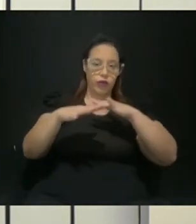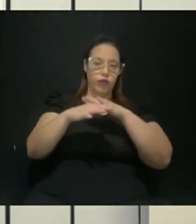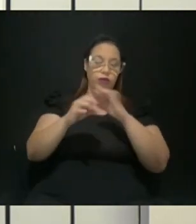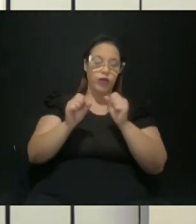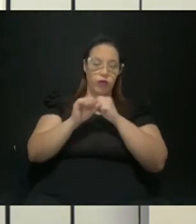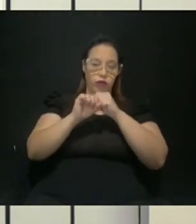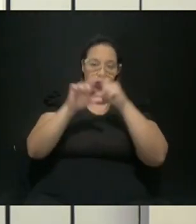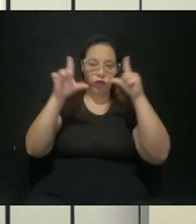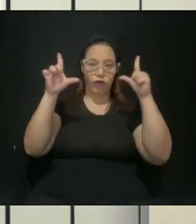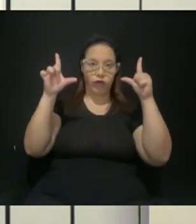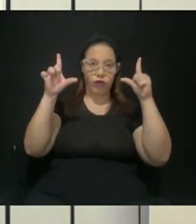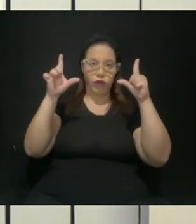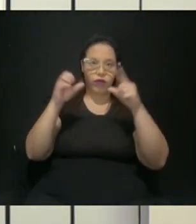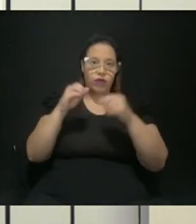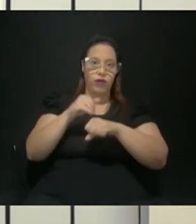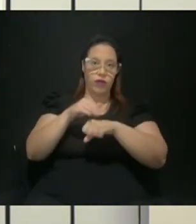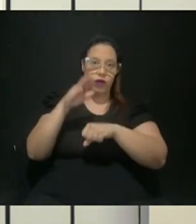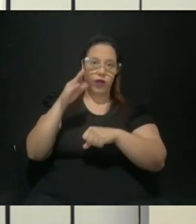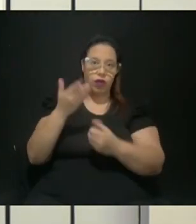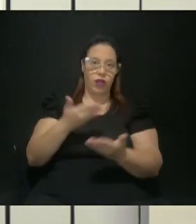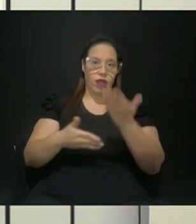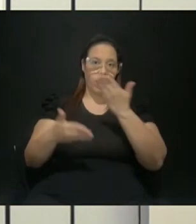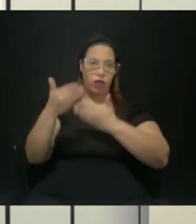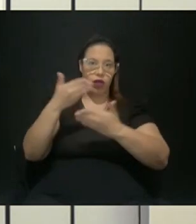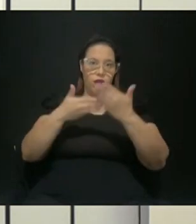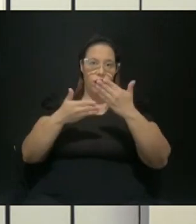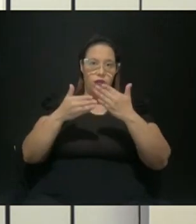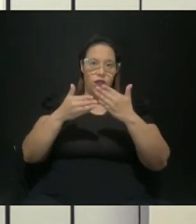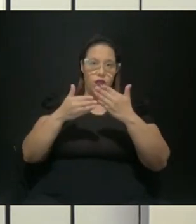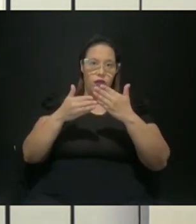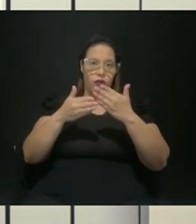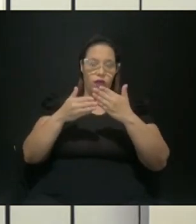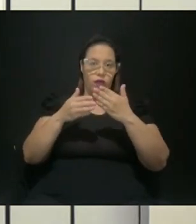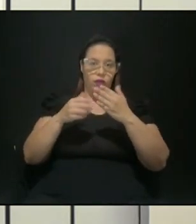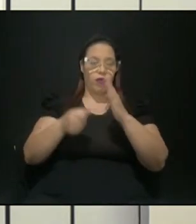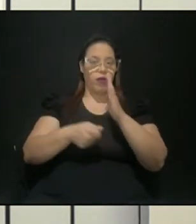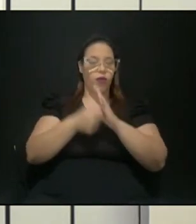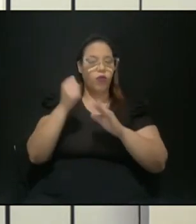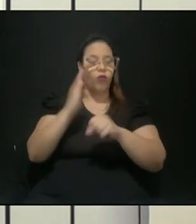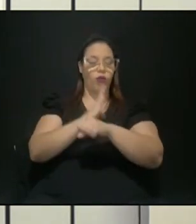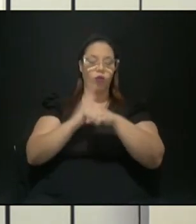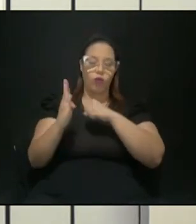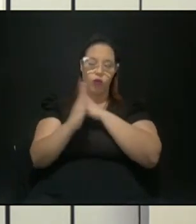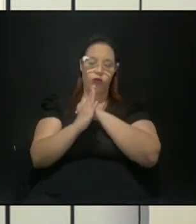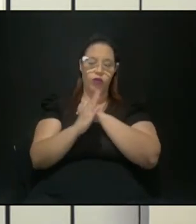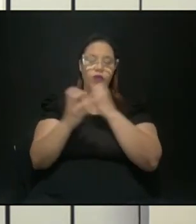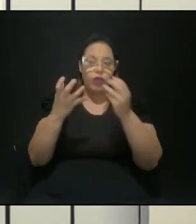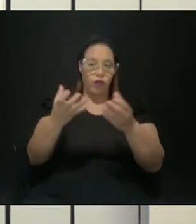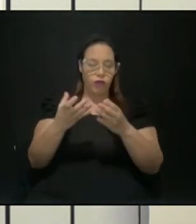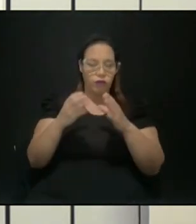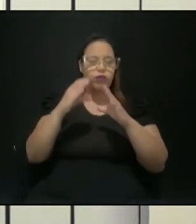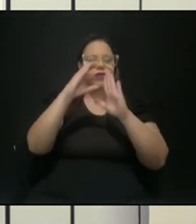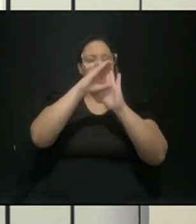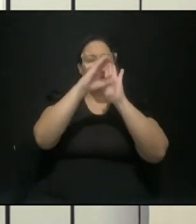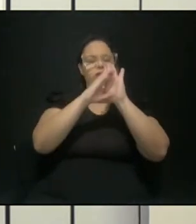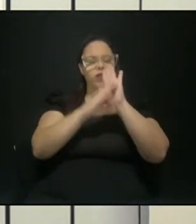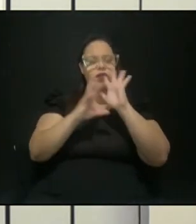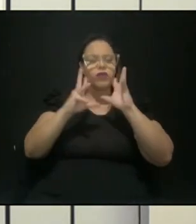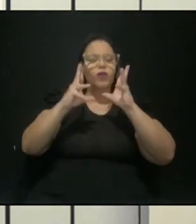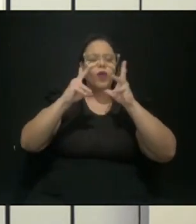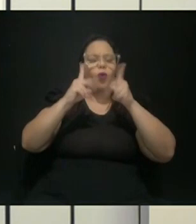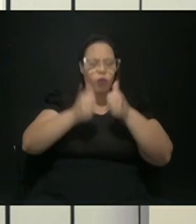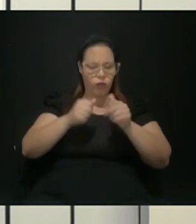maior quantidade de bens tombados num só bairro. Quer conferir a pauta completa? Todos os projetos que